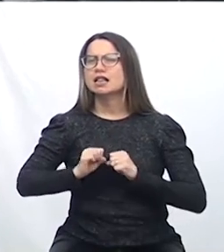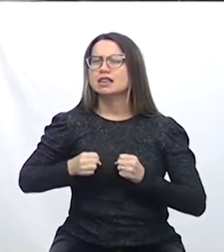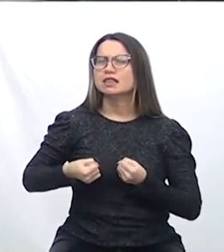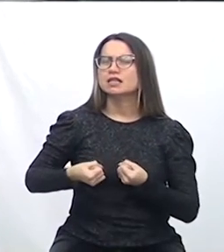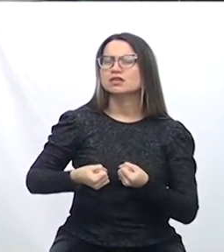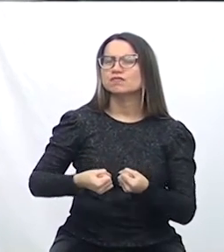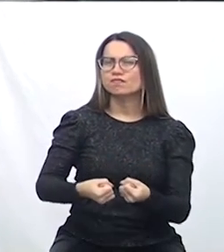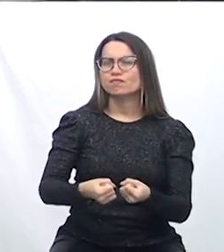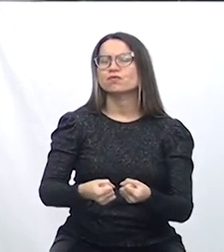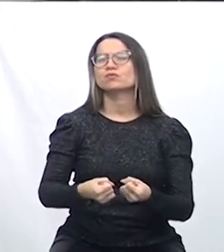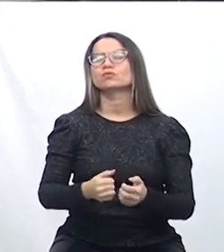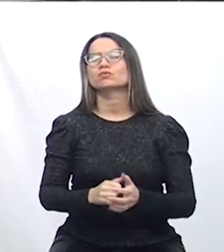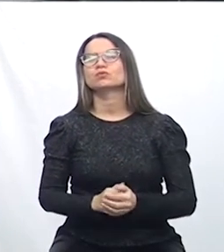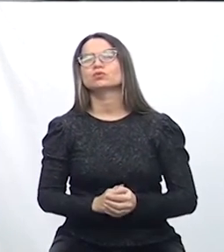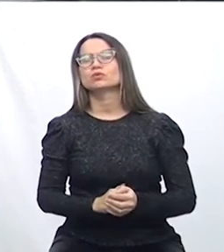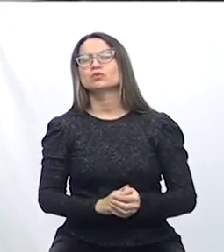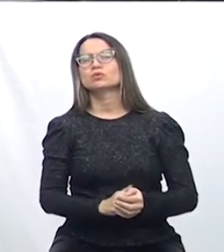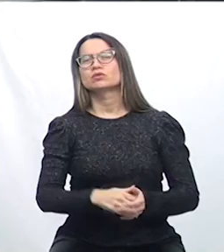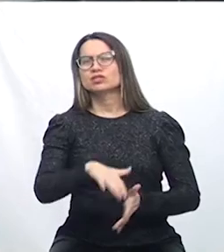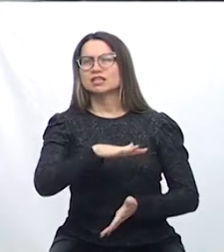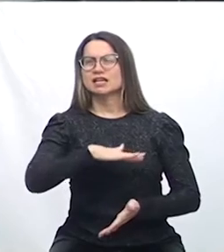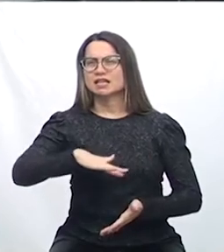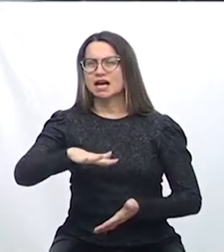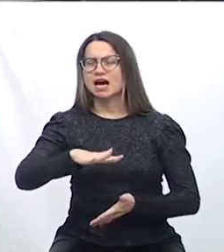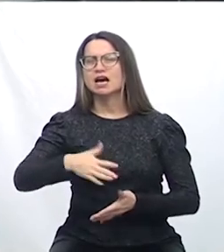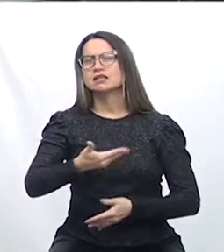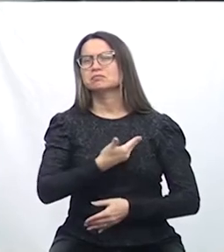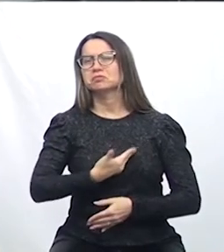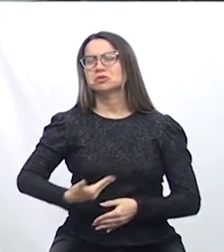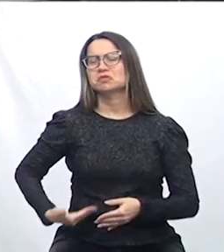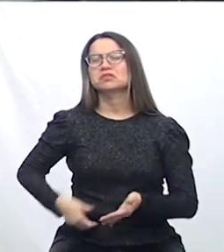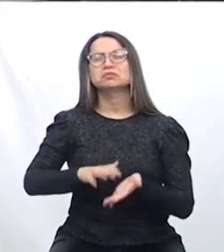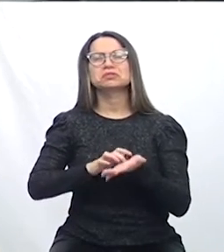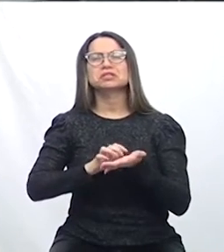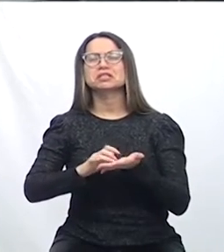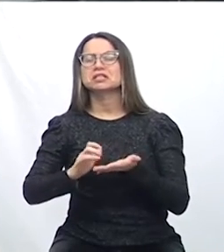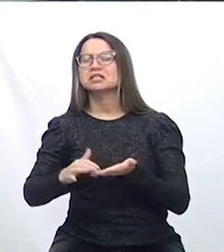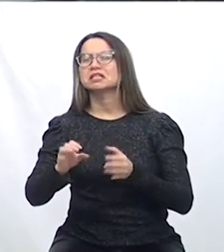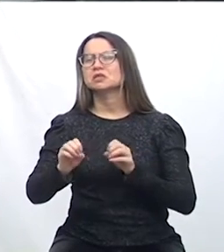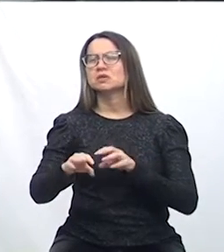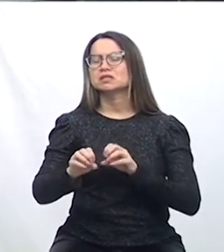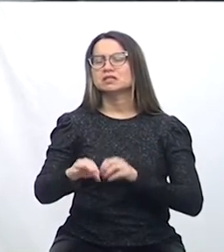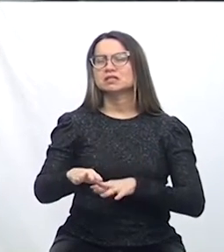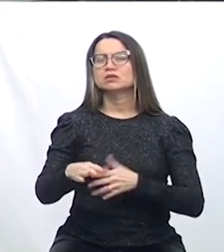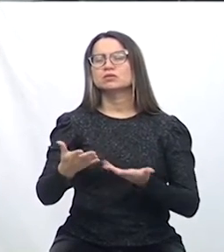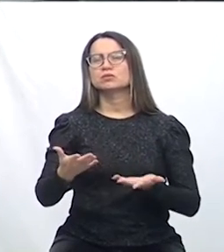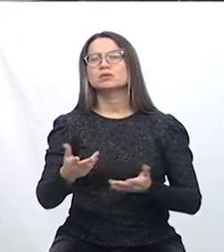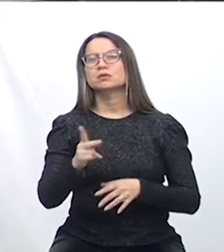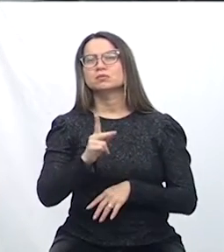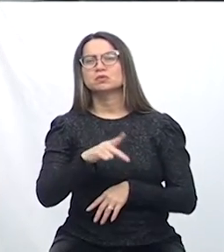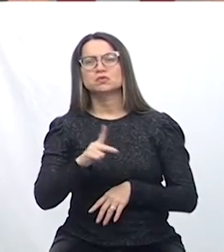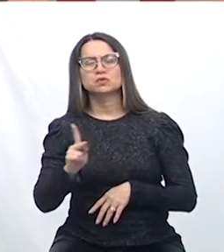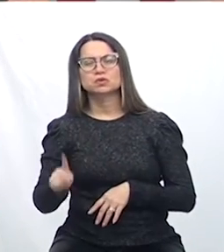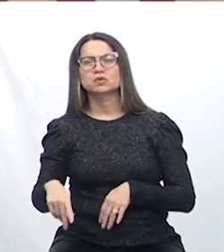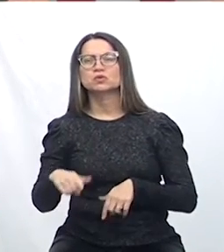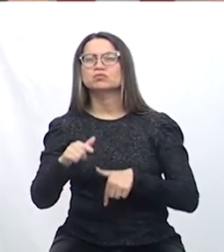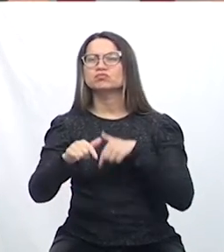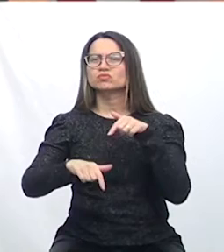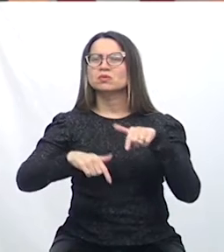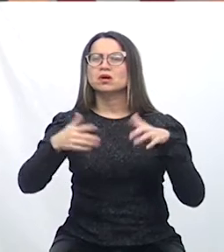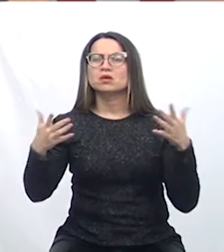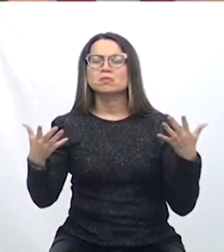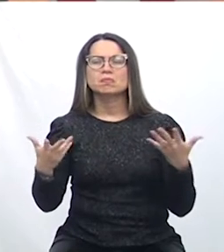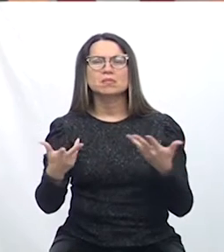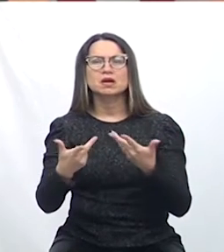do Paço Municipal, da Secretaria de Educação, a pessoa do secretário Miri, que tem feito um trabalho fantástico, justamente com toda a sua equipe,